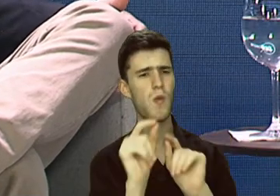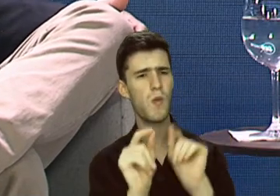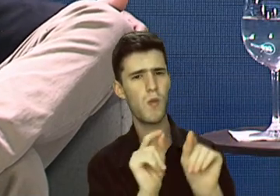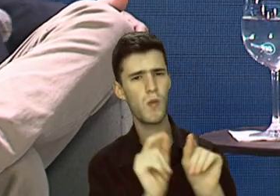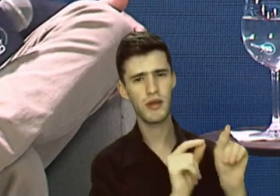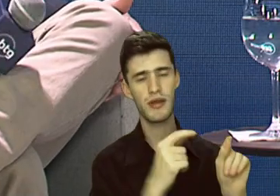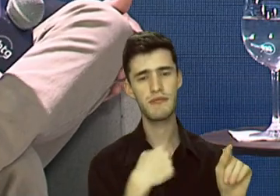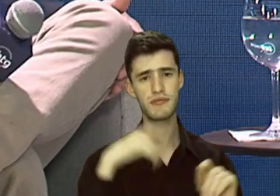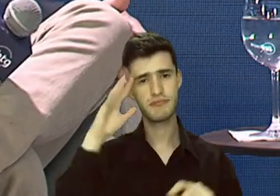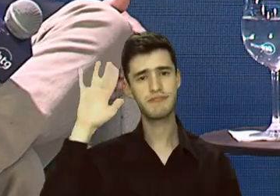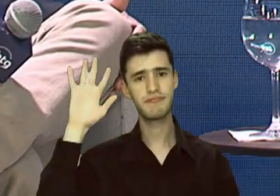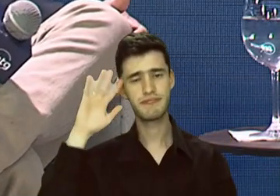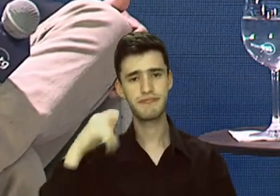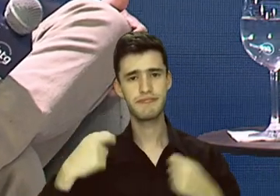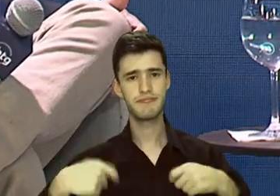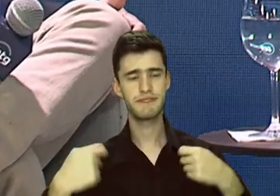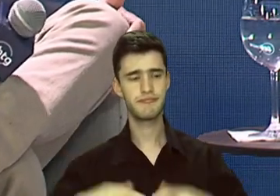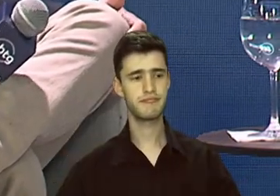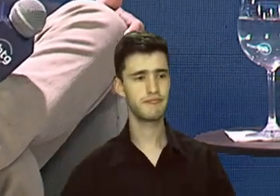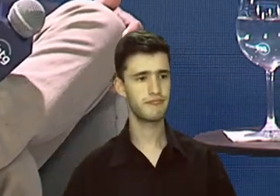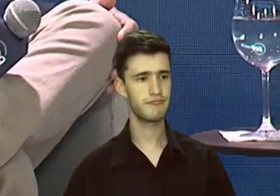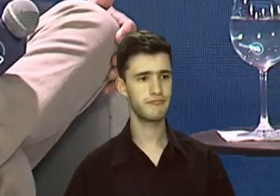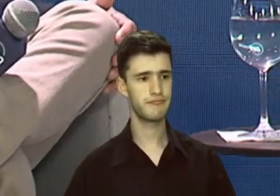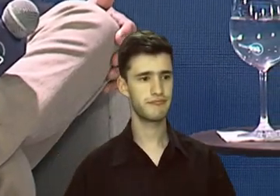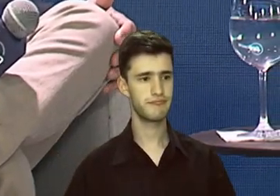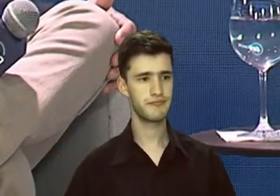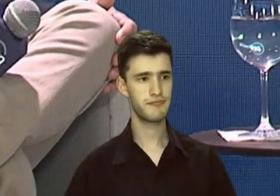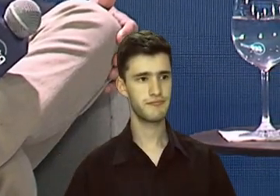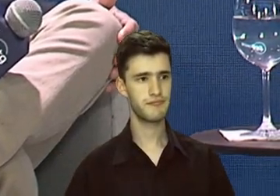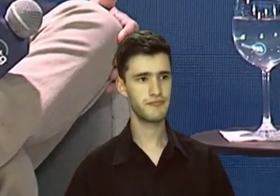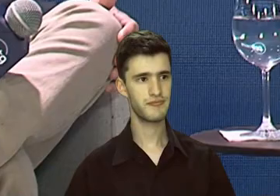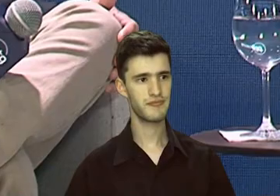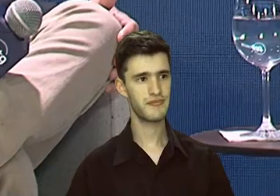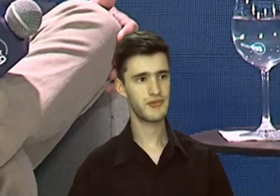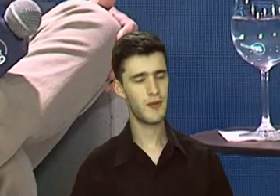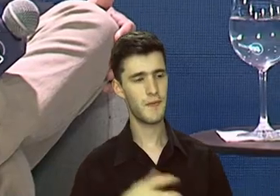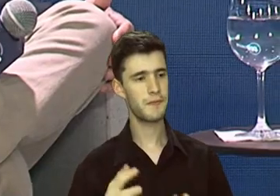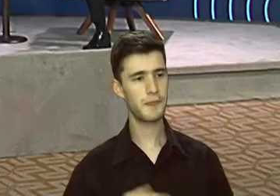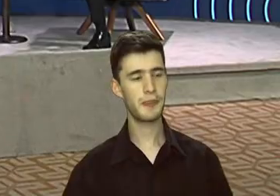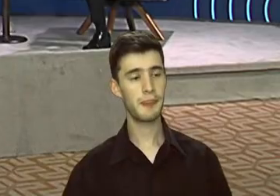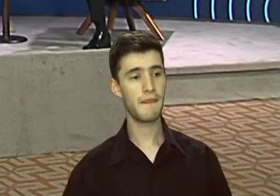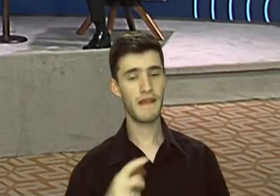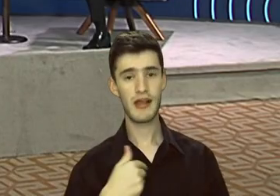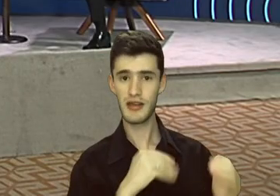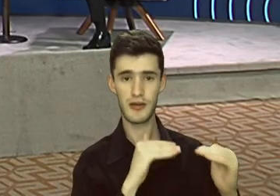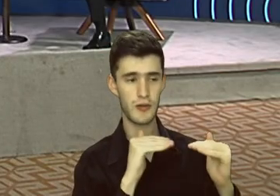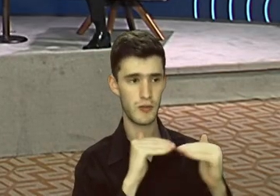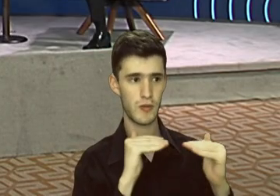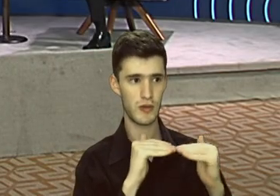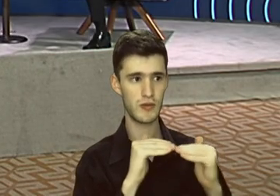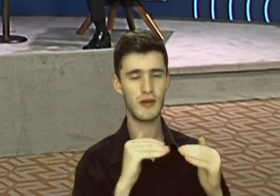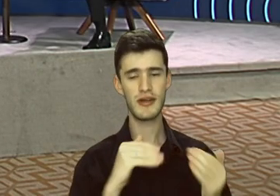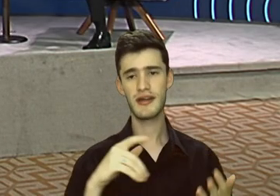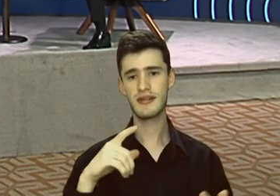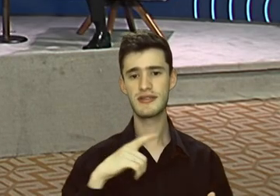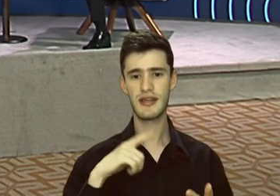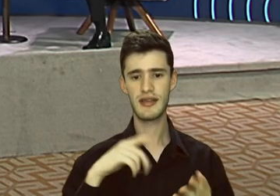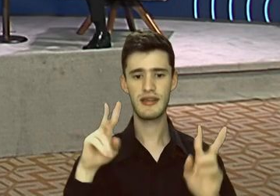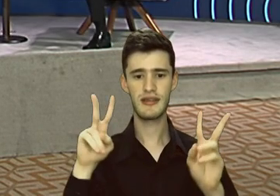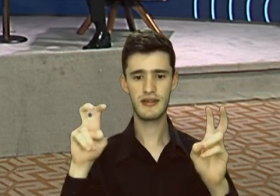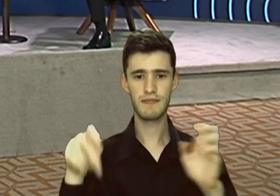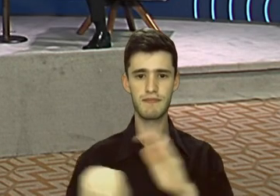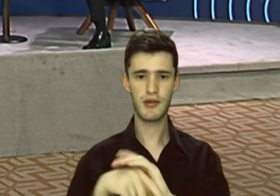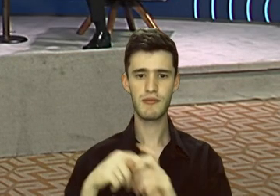momento tô bem linha como eu xará aqui acho que tem uma questão de Economia Brasil